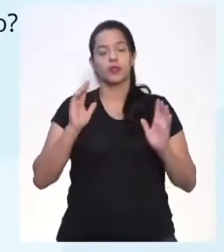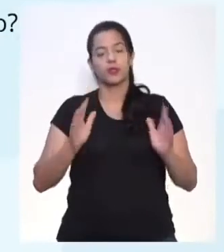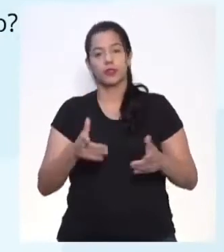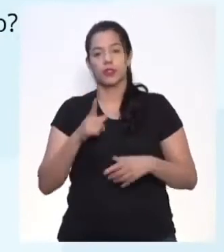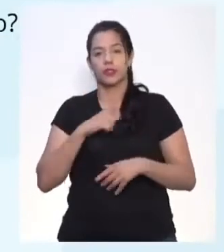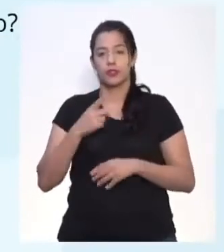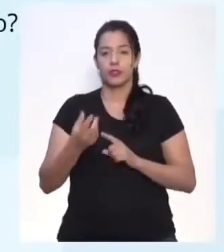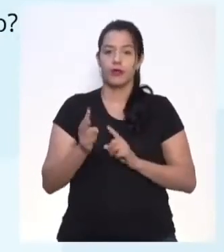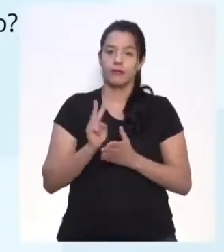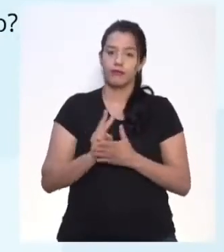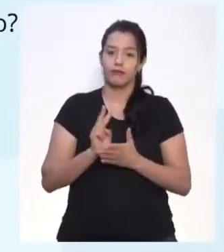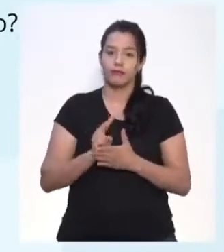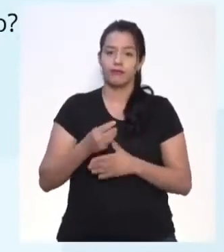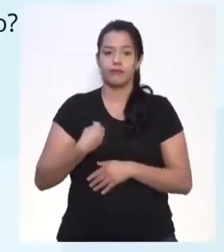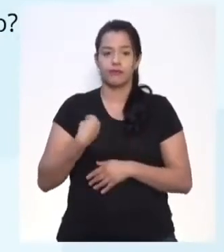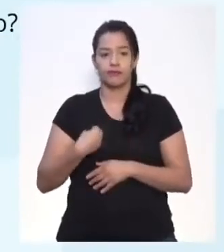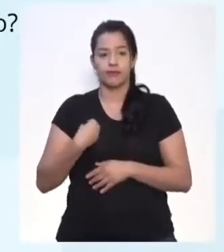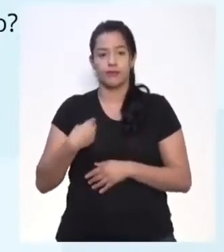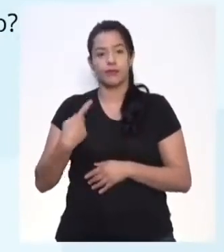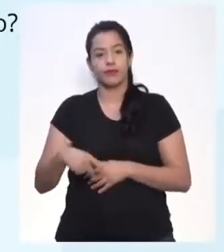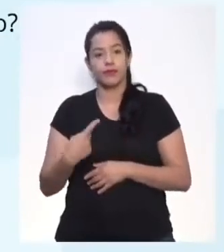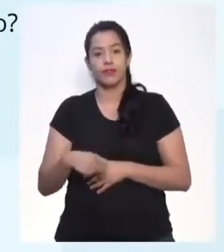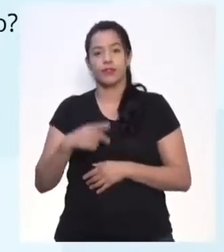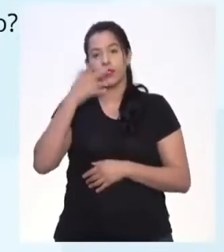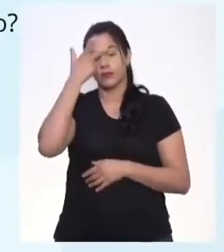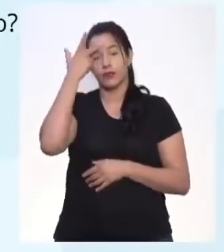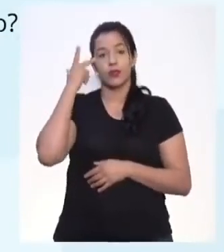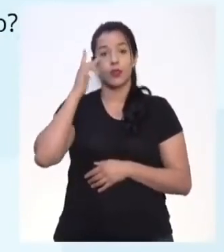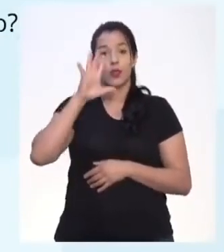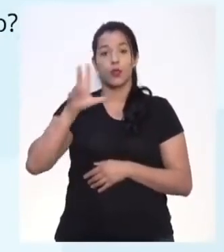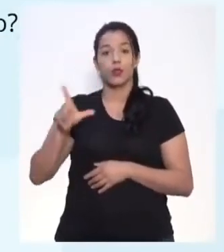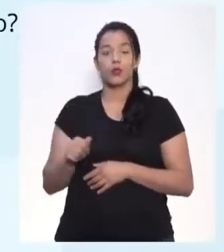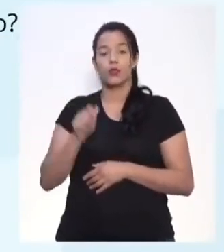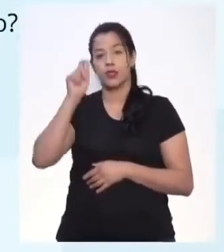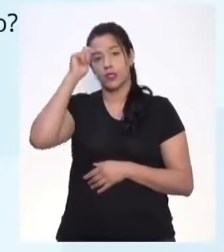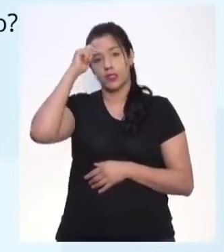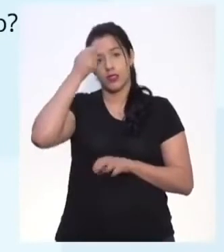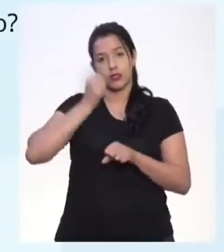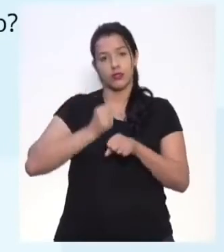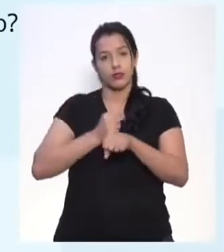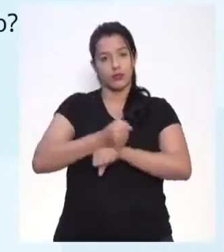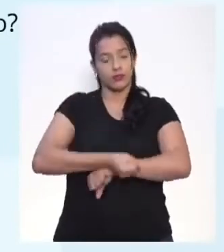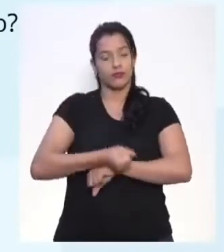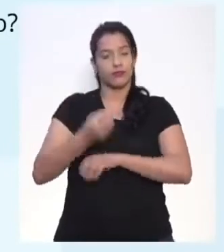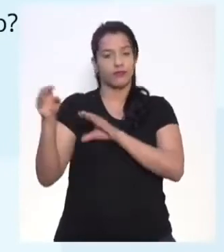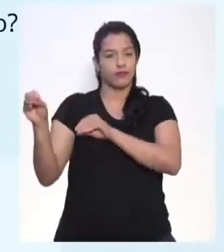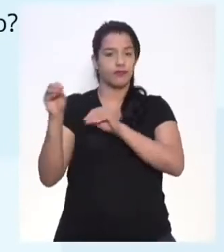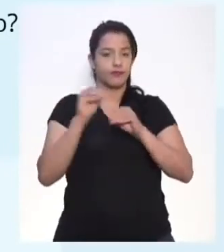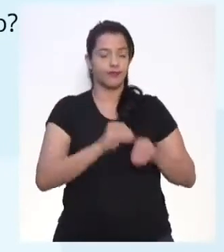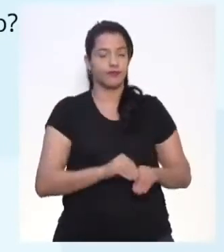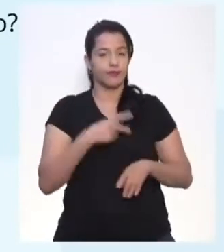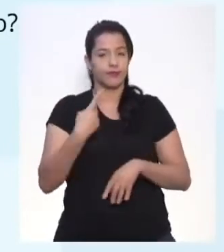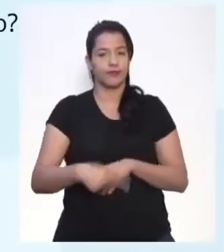né? Os imigrantes e dos negros que foram trazidos escravizados para o